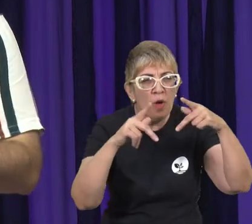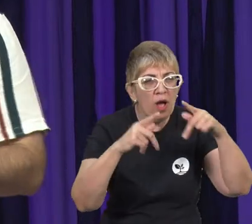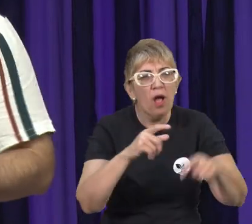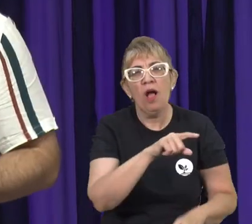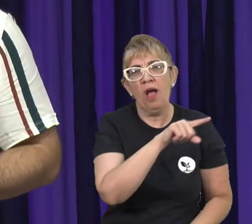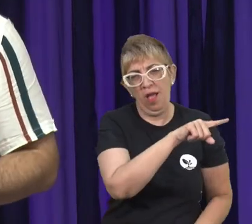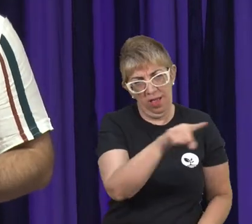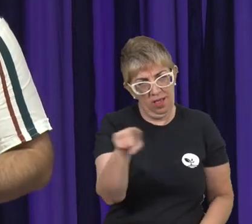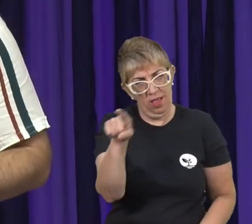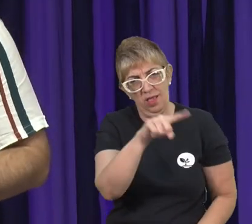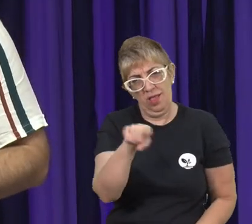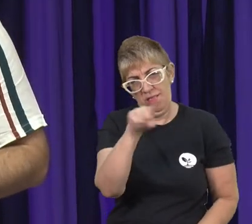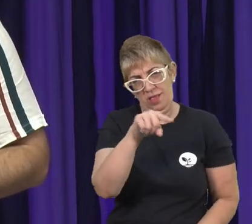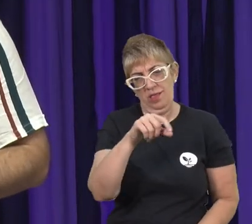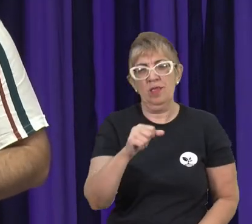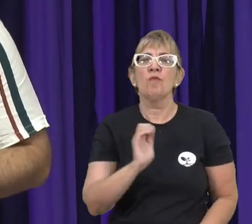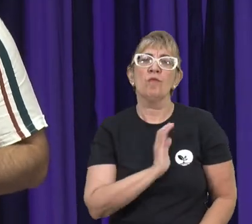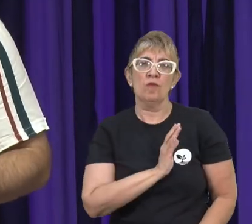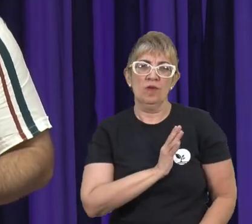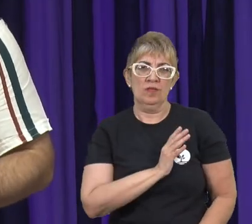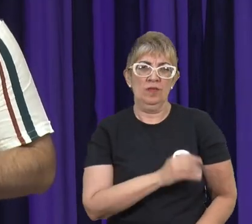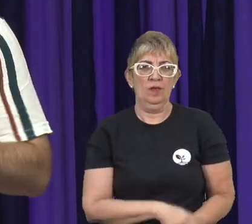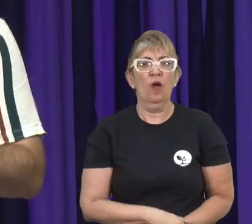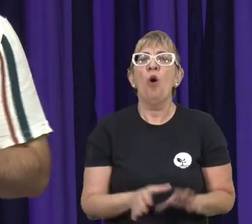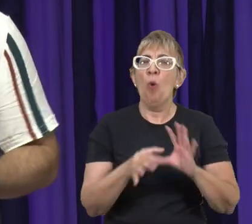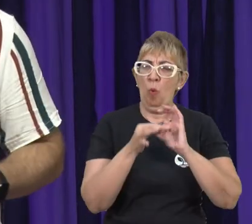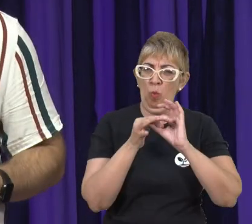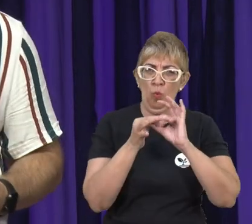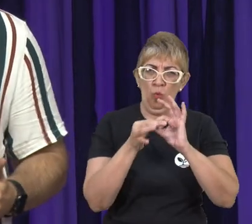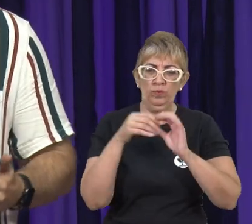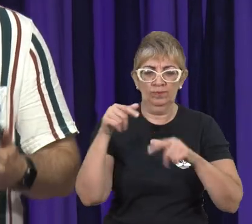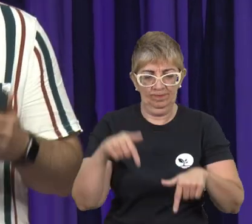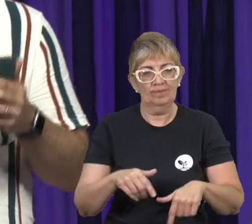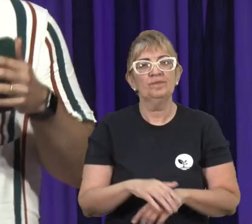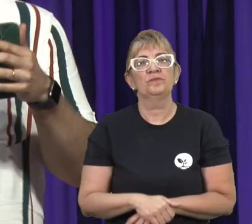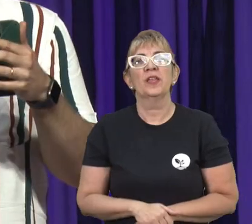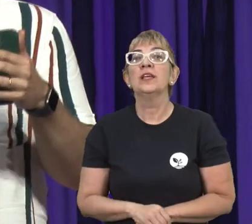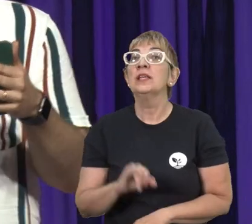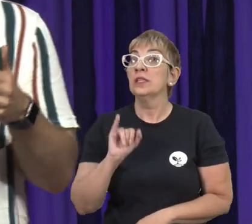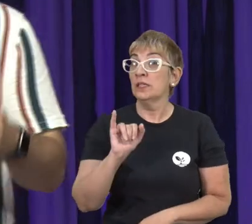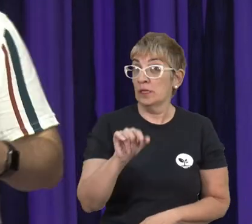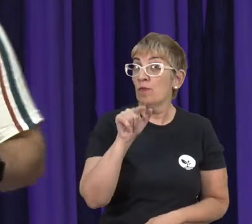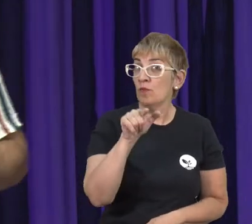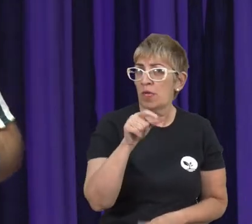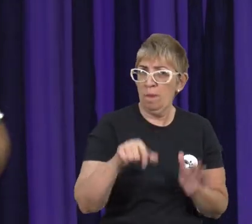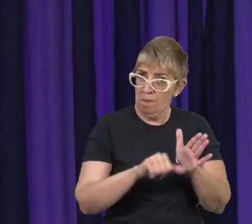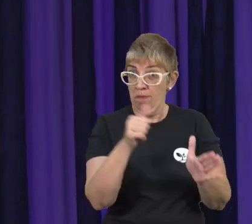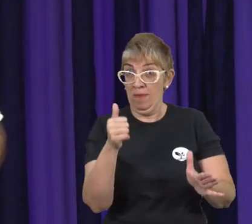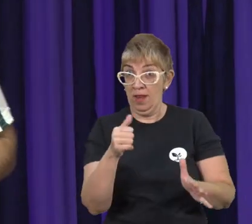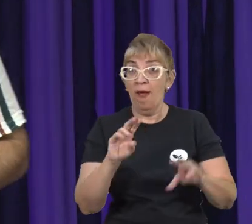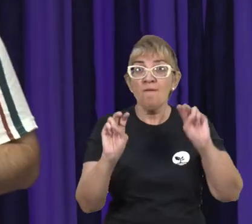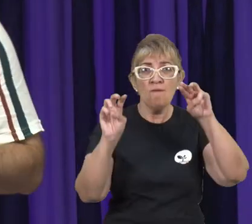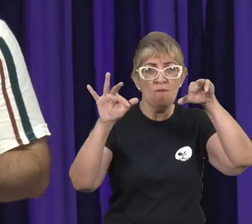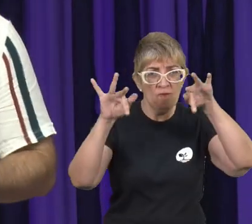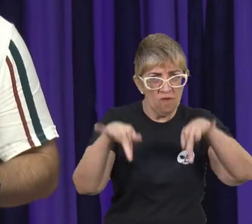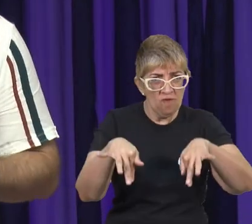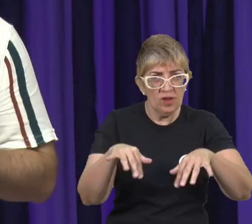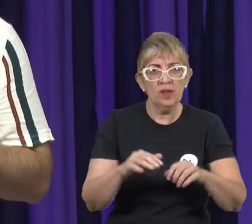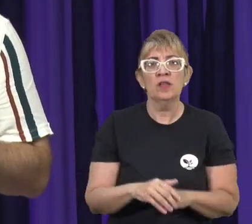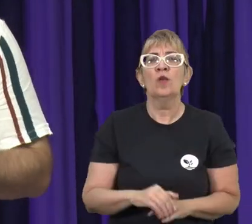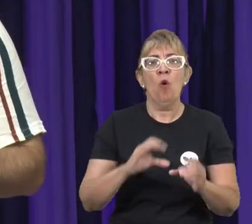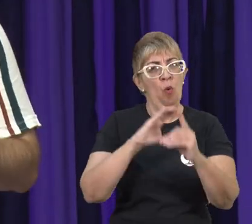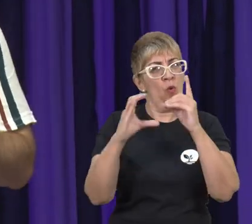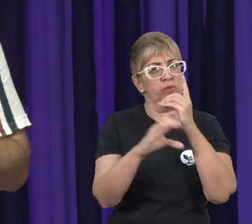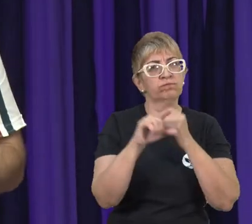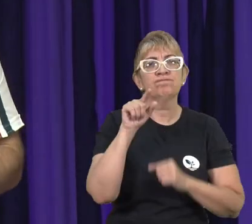coração nessa sua primeira experiência aqui conosco nessa manhã. E se esse é o seu caso, ao final da nossa celebração, ao final do nosso culto,